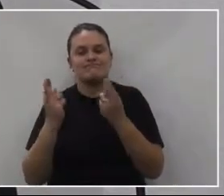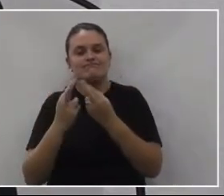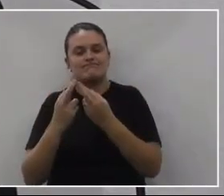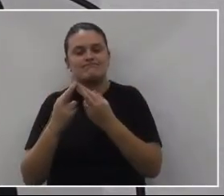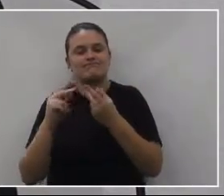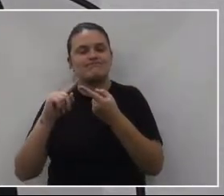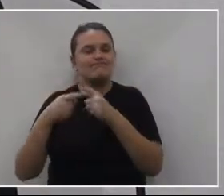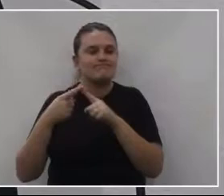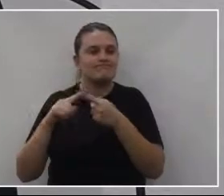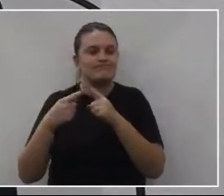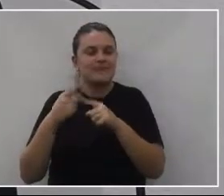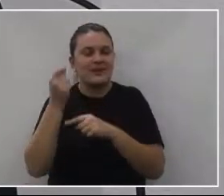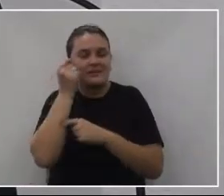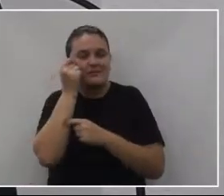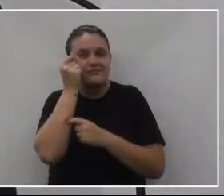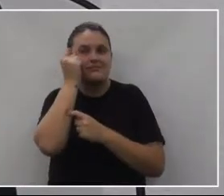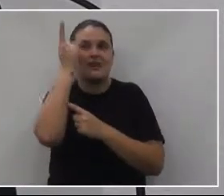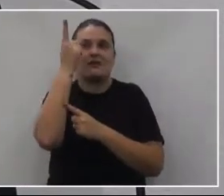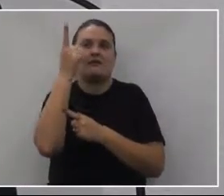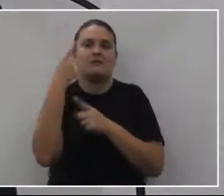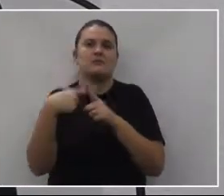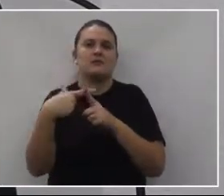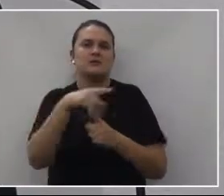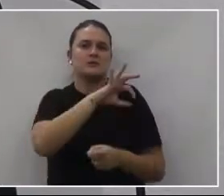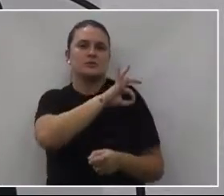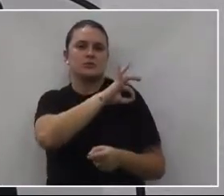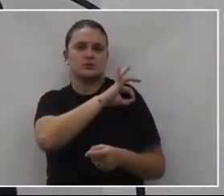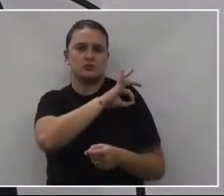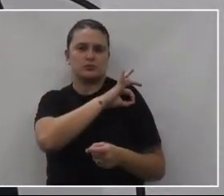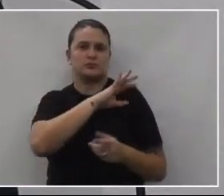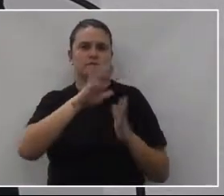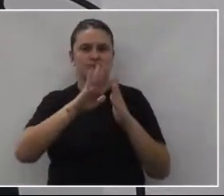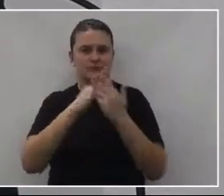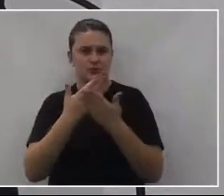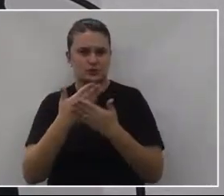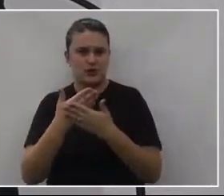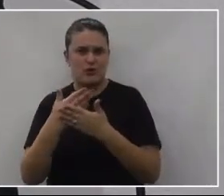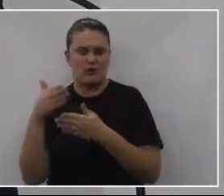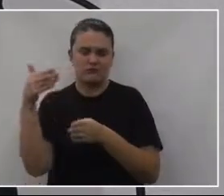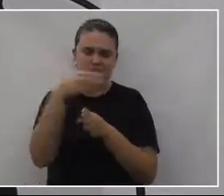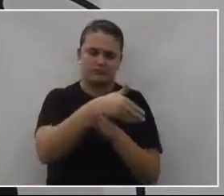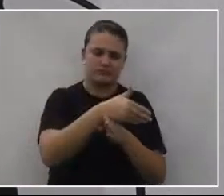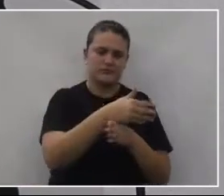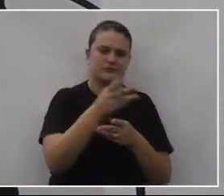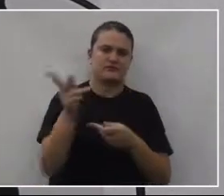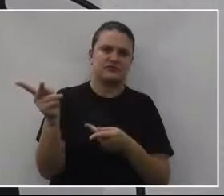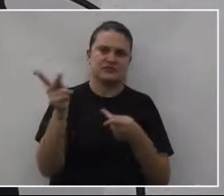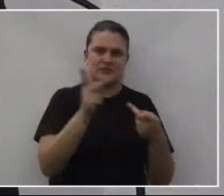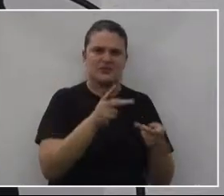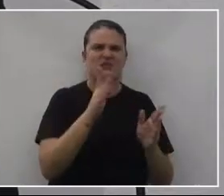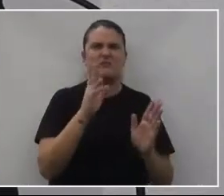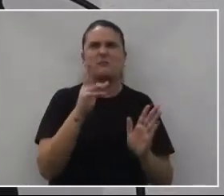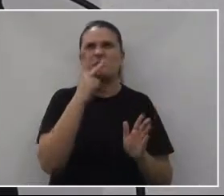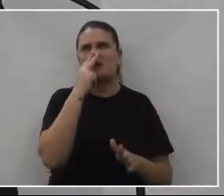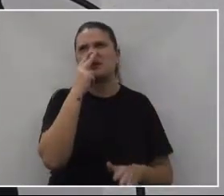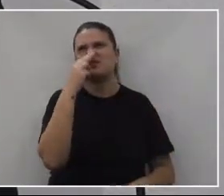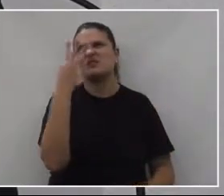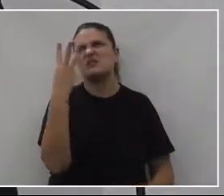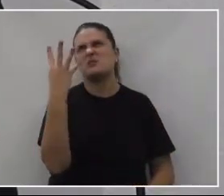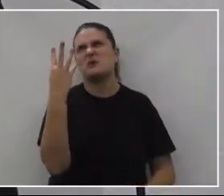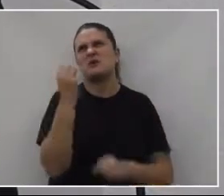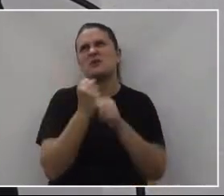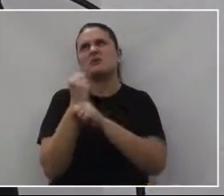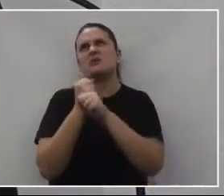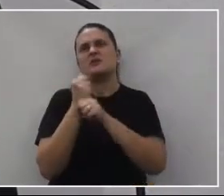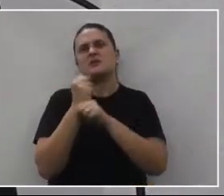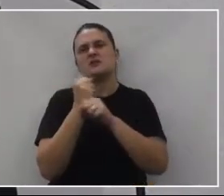patrulha escolar alguns anos atrás ali no fórum. Eu estimaria 3 a 4 anos já, não sei se o vereador Almires